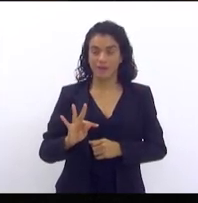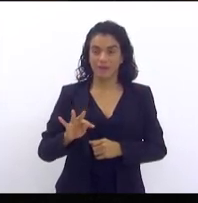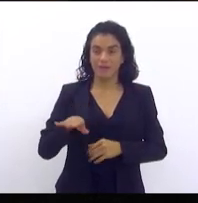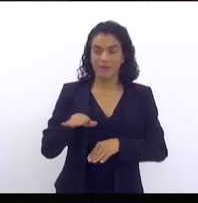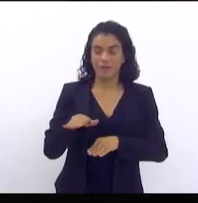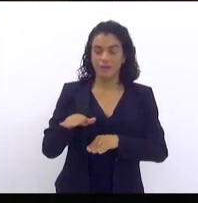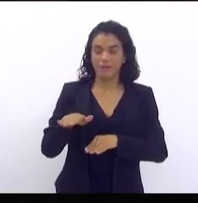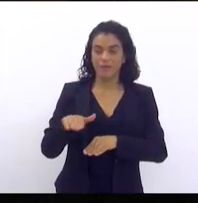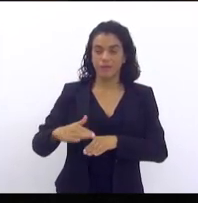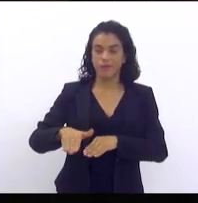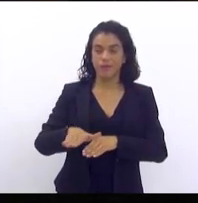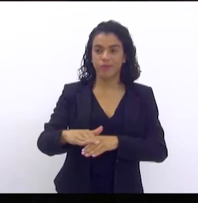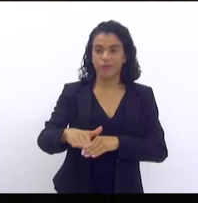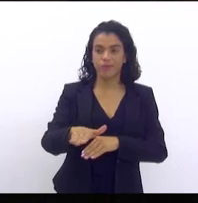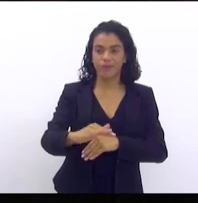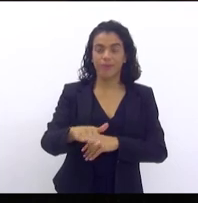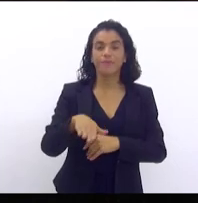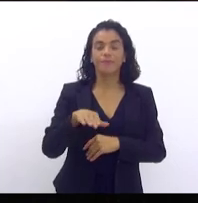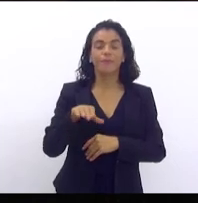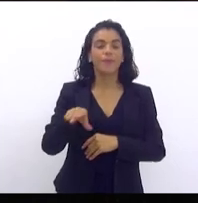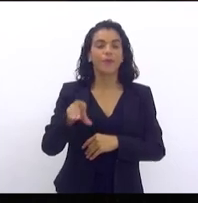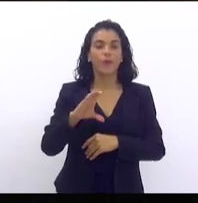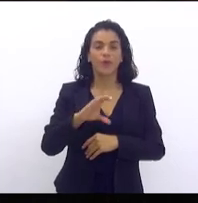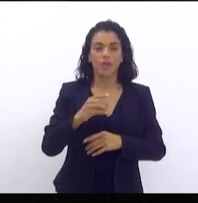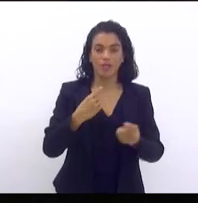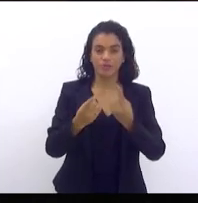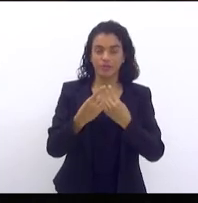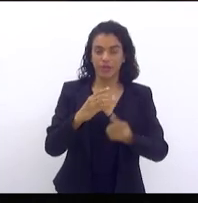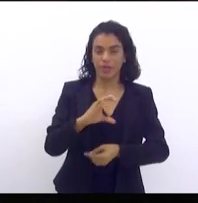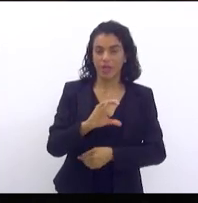na estrada do Camboatá.